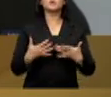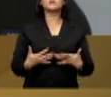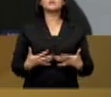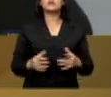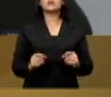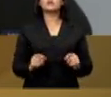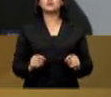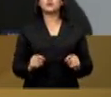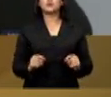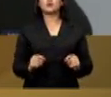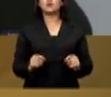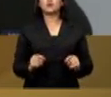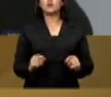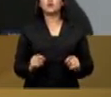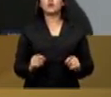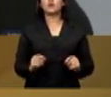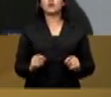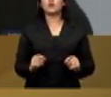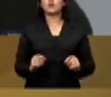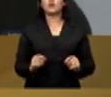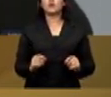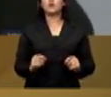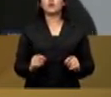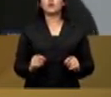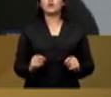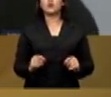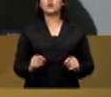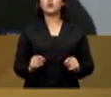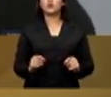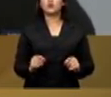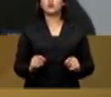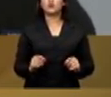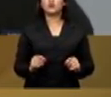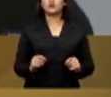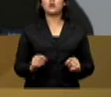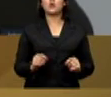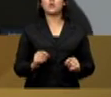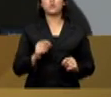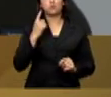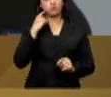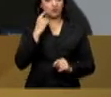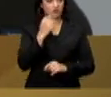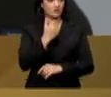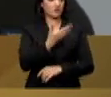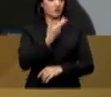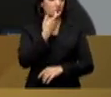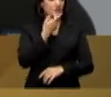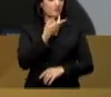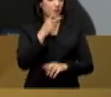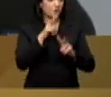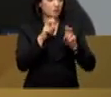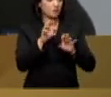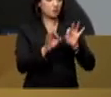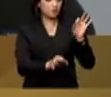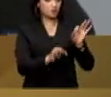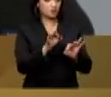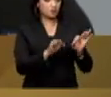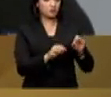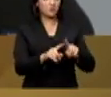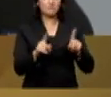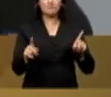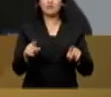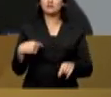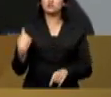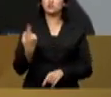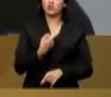né? Como Vossa Excelência bem apontou, o meu colega advogado trouxe uma questão jurídica ao processo. Eu só quero esclarecer que nós estamos